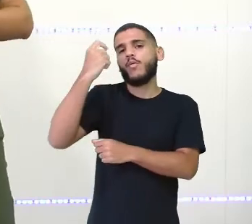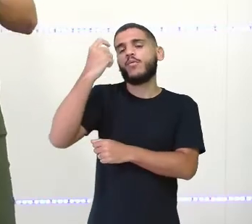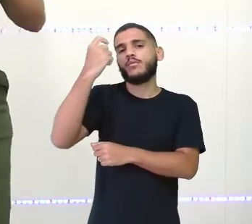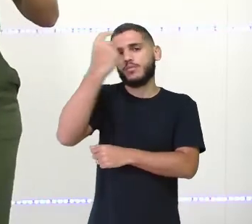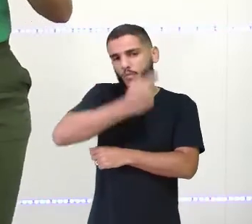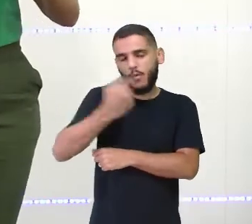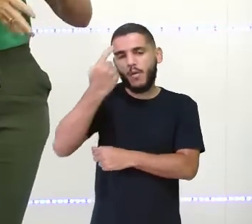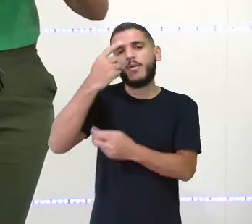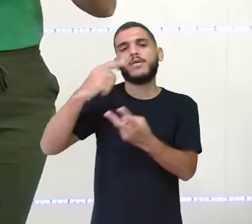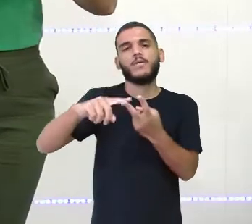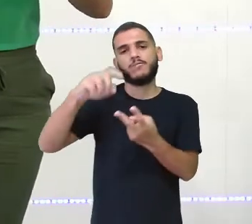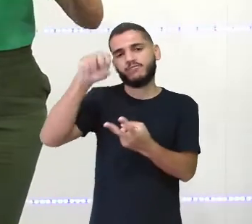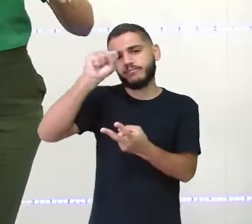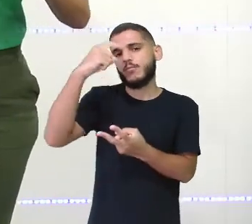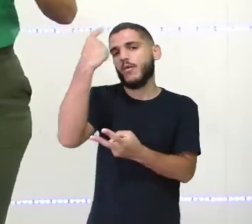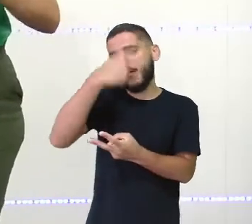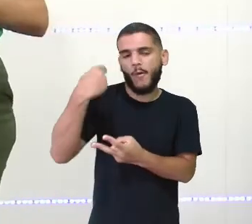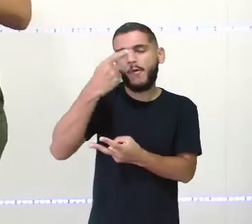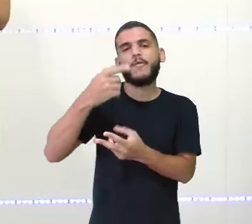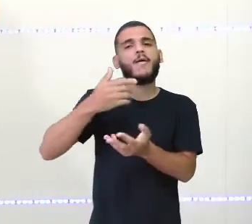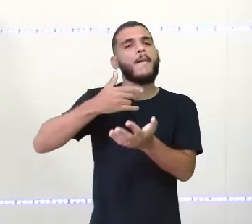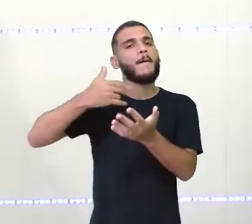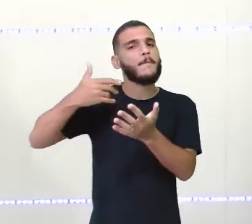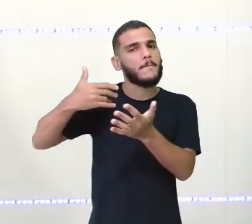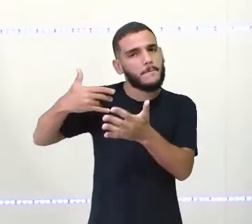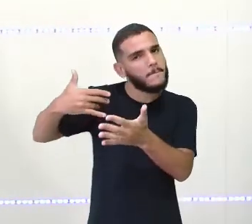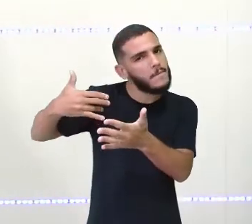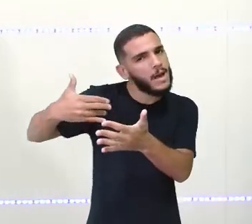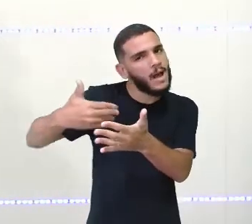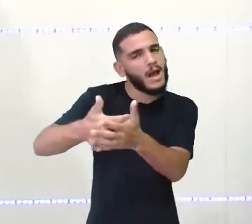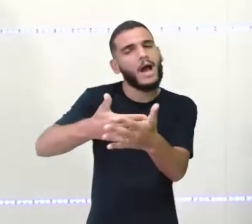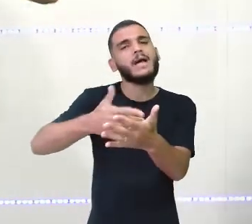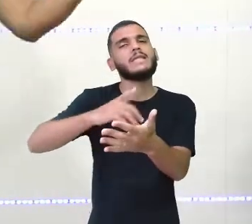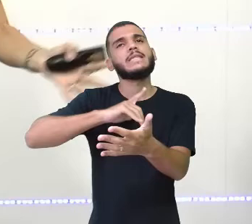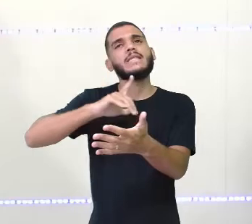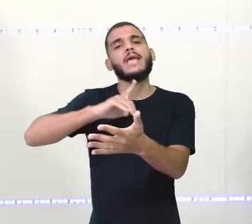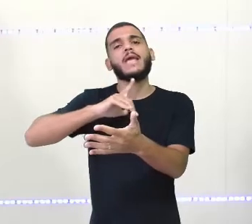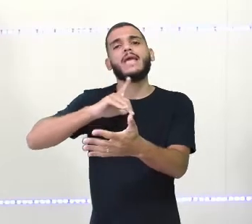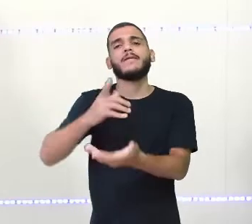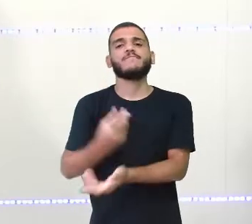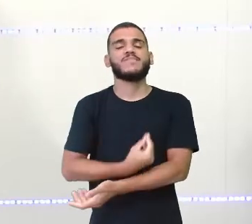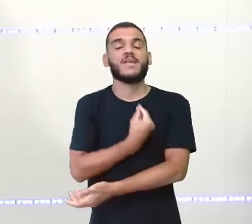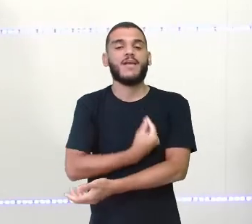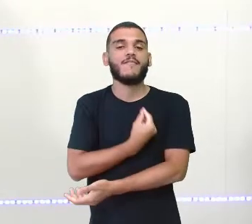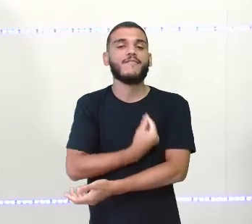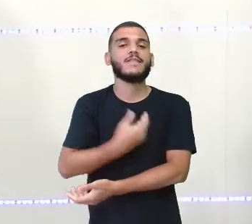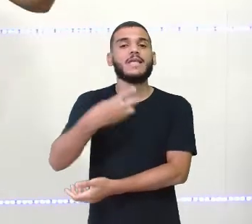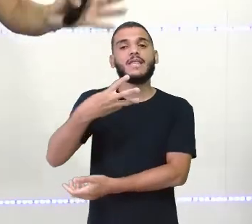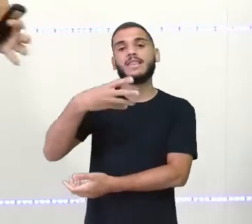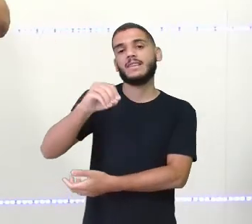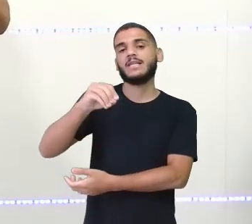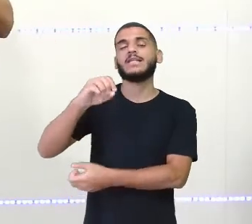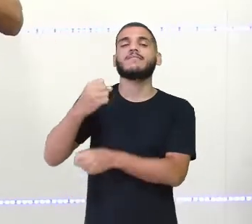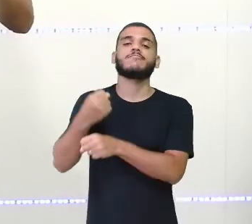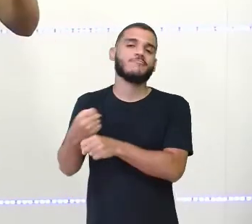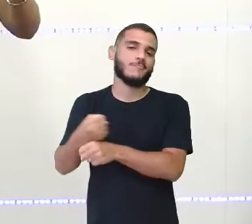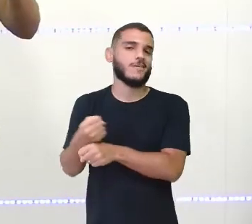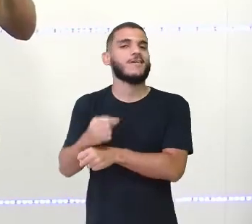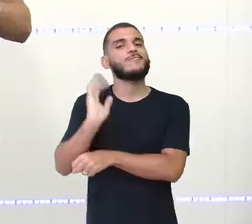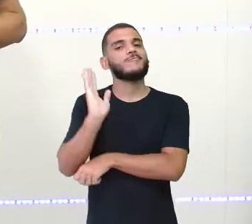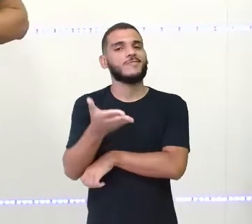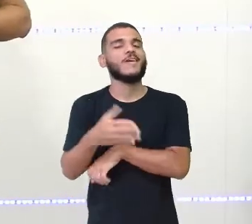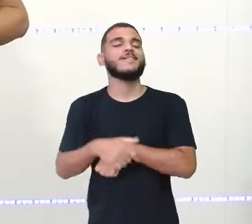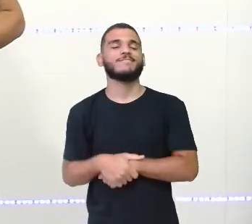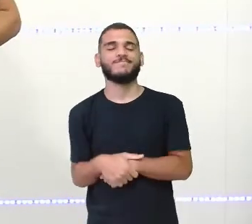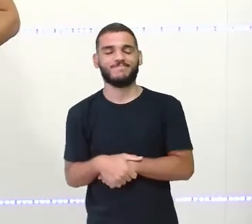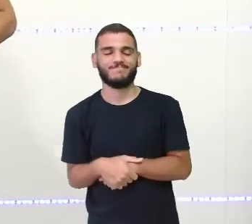dia. Somando essas 8 horas por dia, juntando tudo no pacote da vida, no final